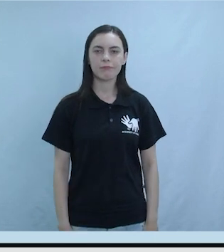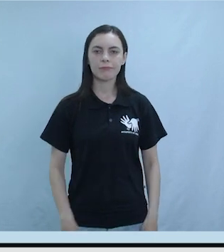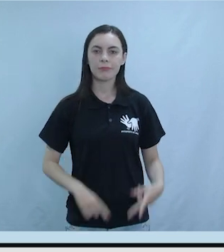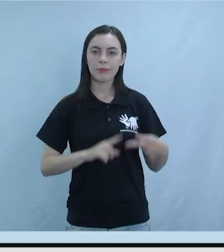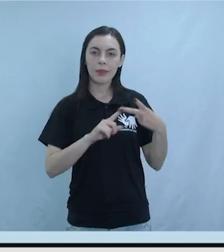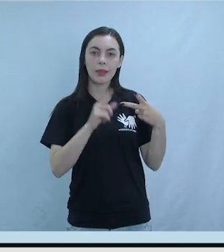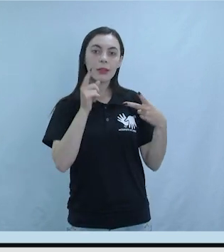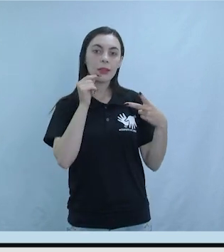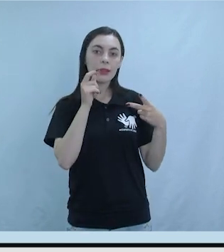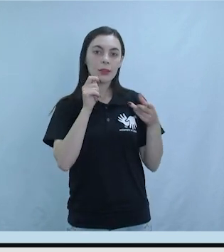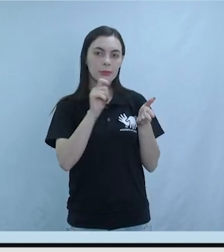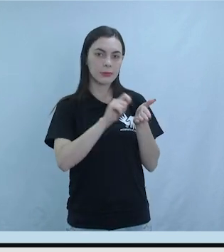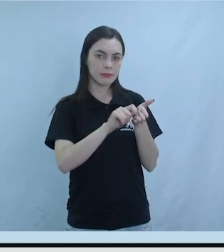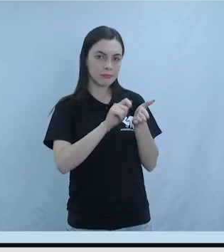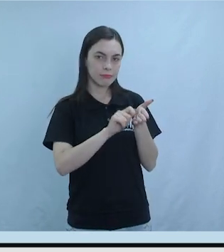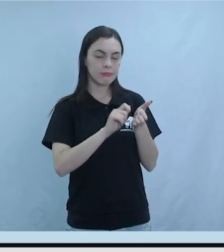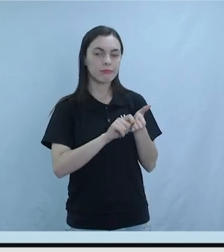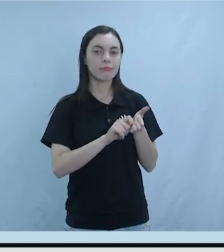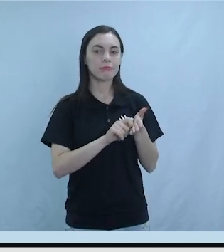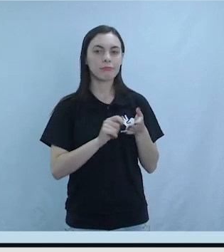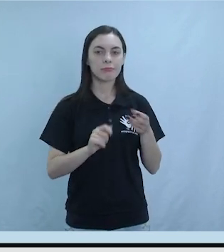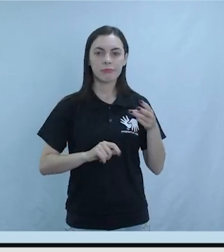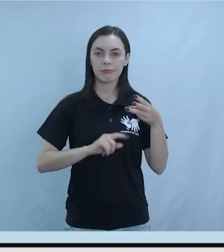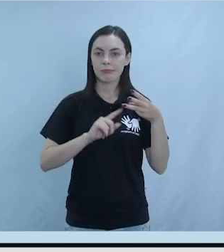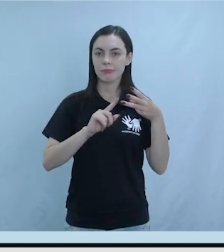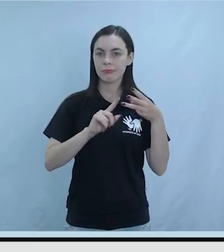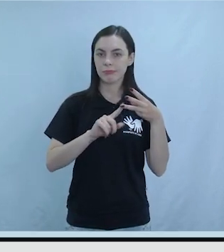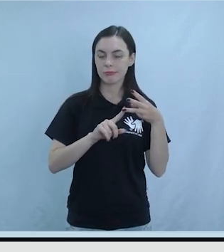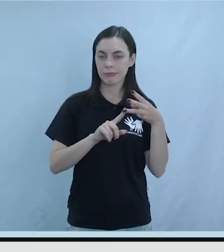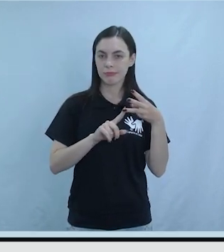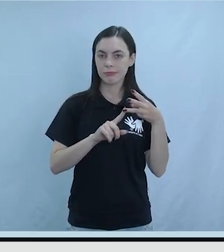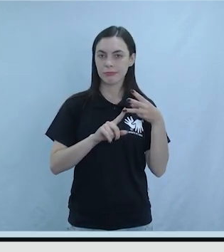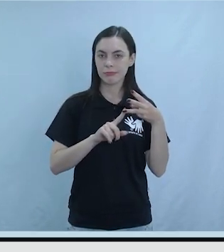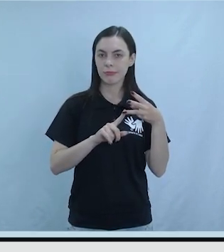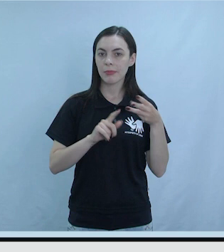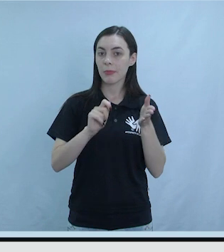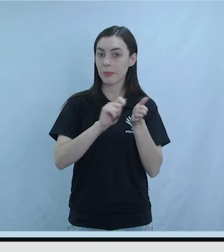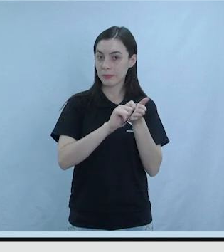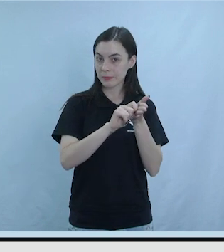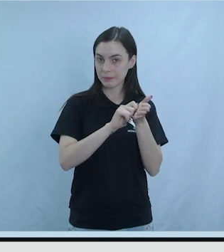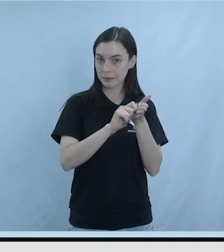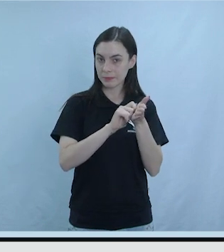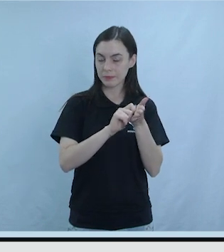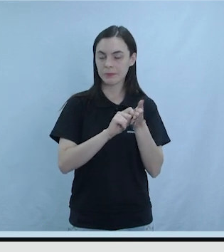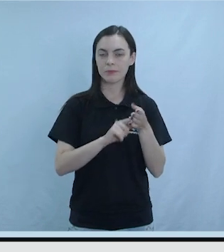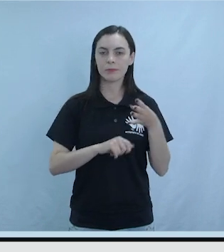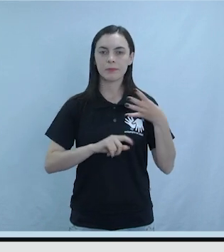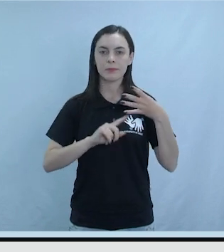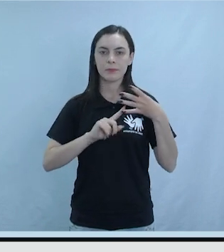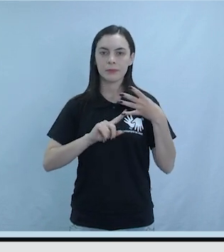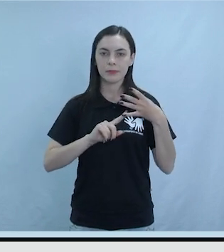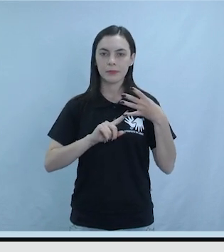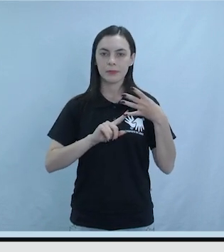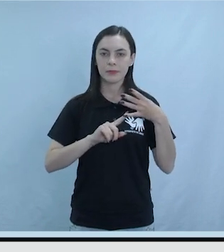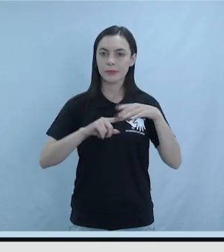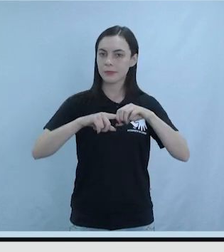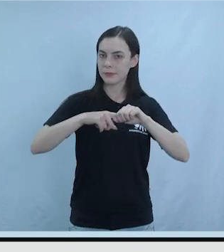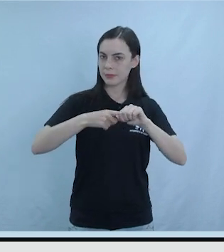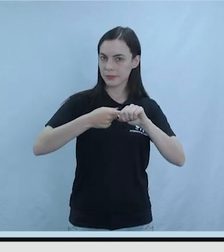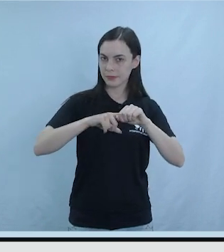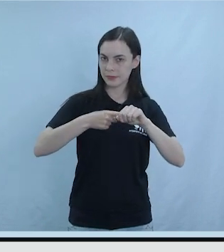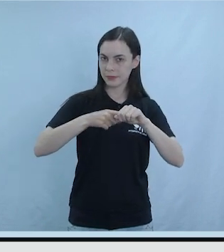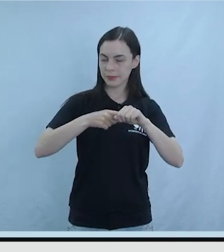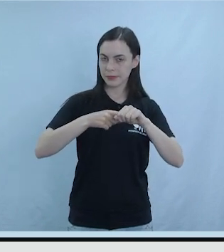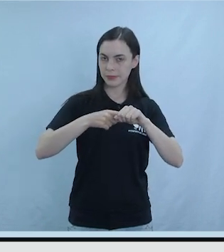sempre. Uhum. O lápis preto, para a gente escrever. Aqui. A borracha.